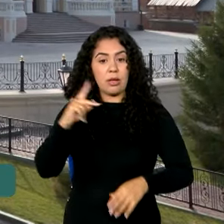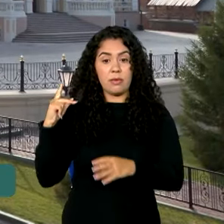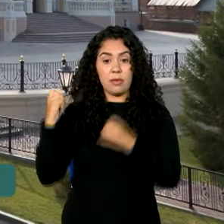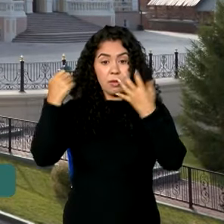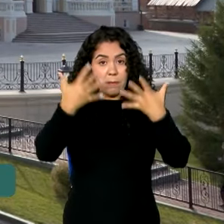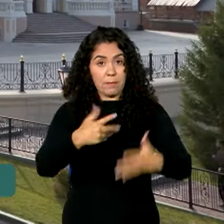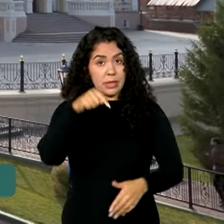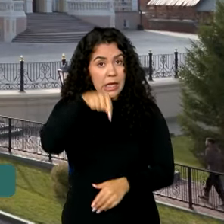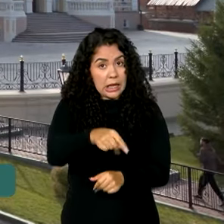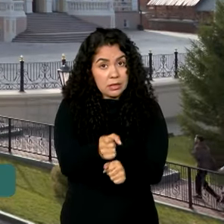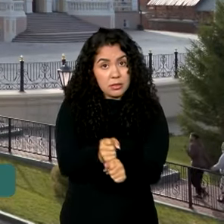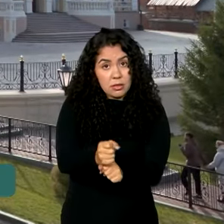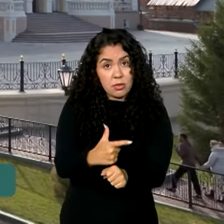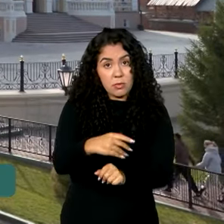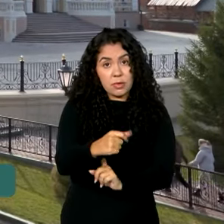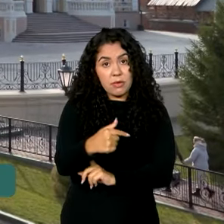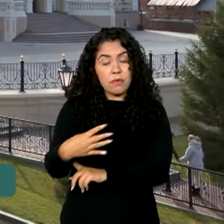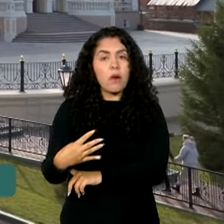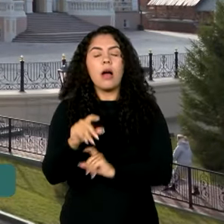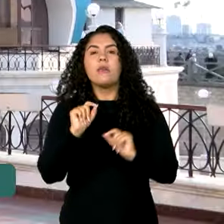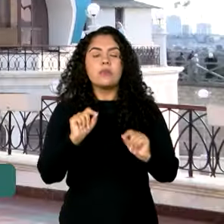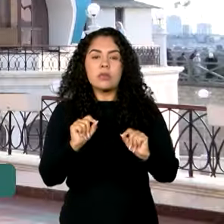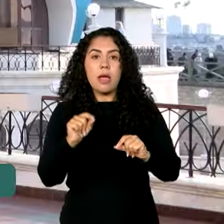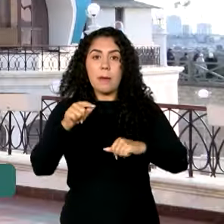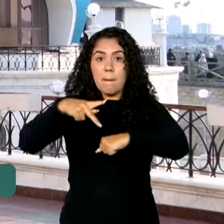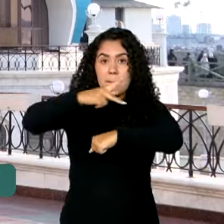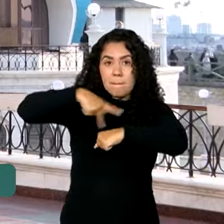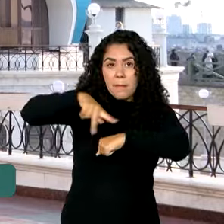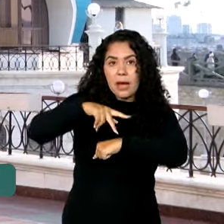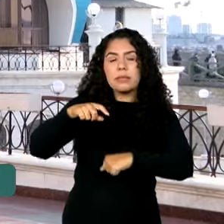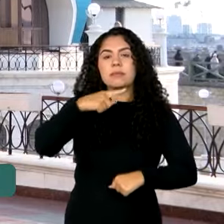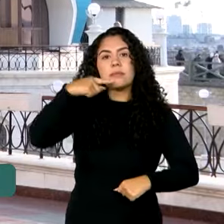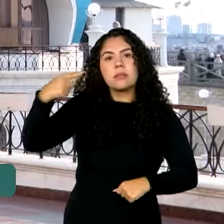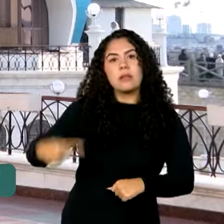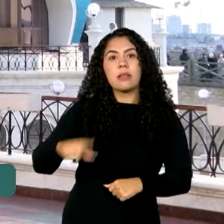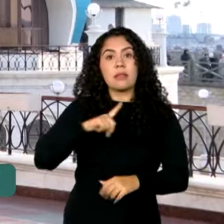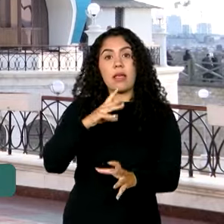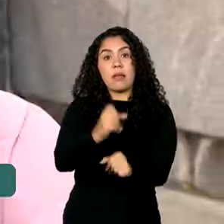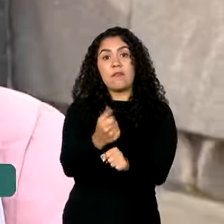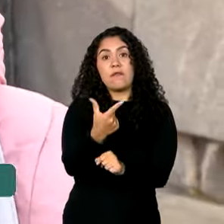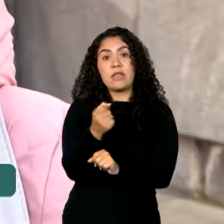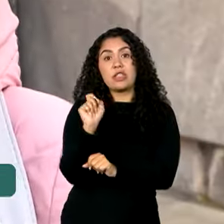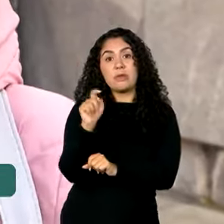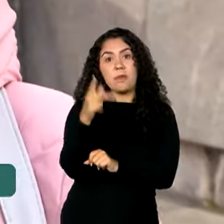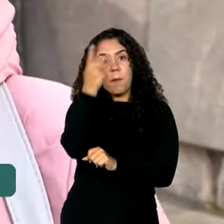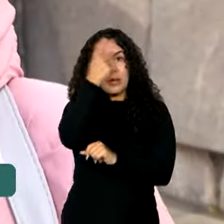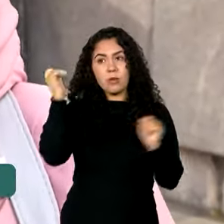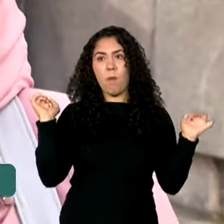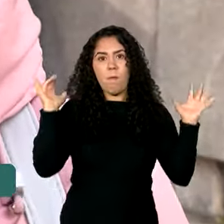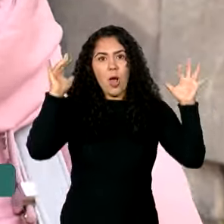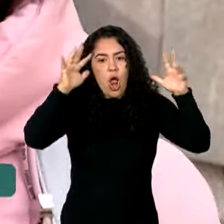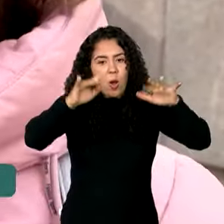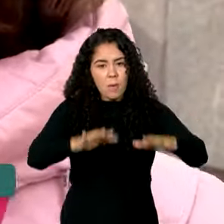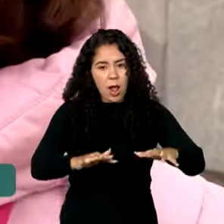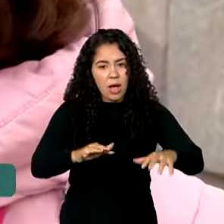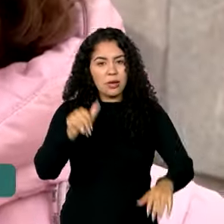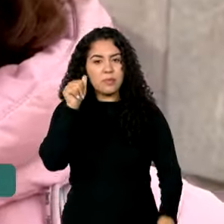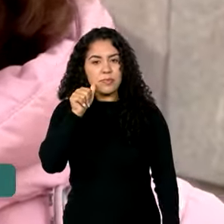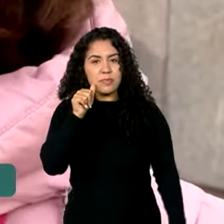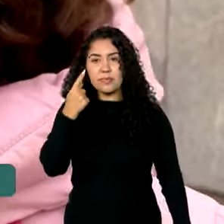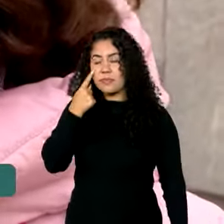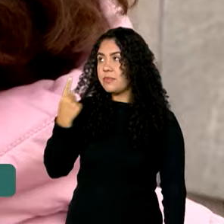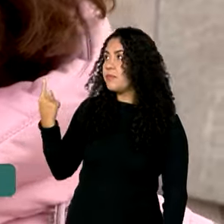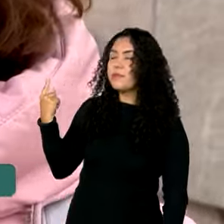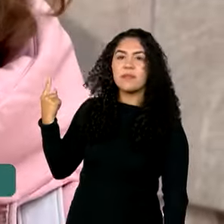deste ano, a expectativa é que Kazan receba 20 mil pessoas para o evento. Olga, que mora em Volgogrado,